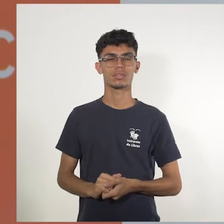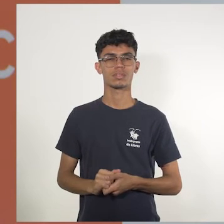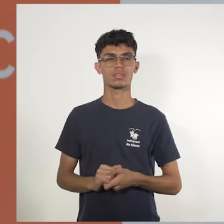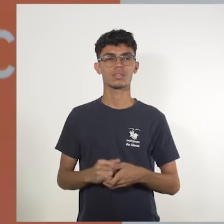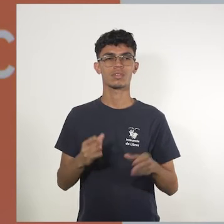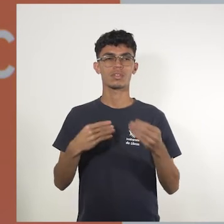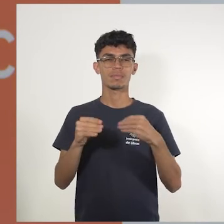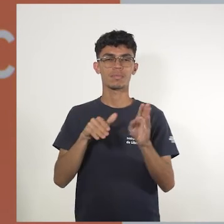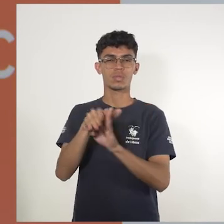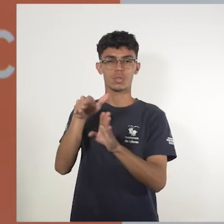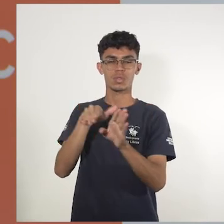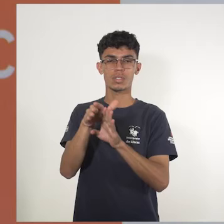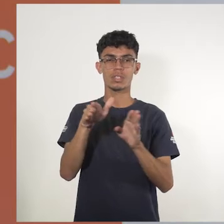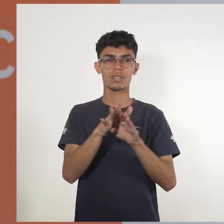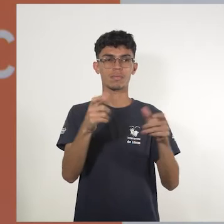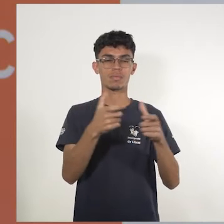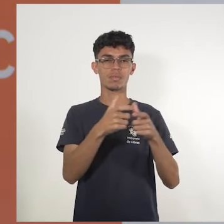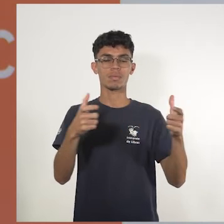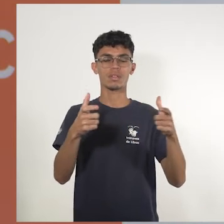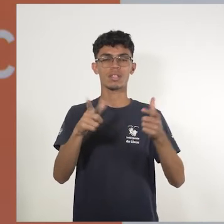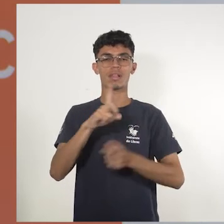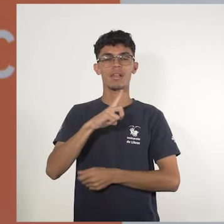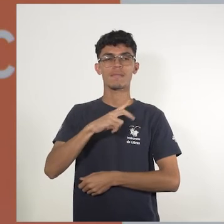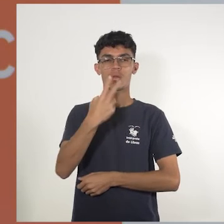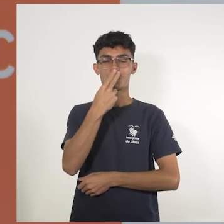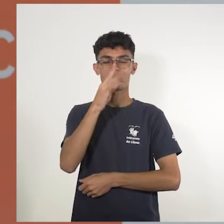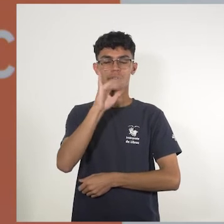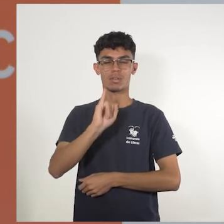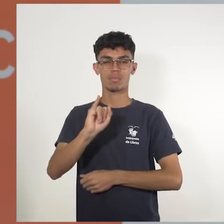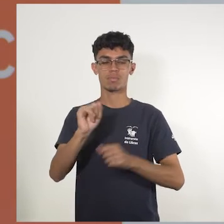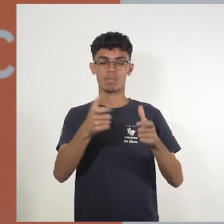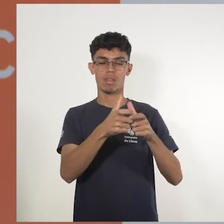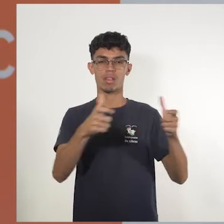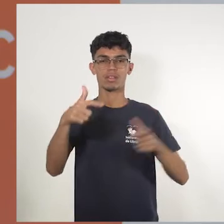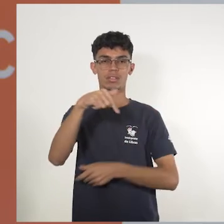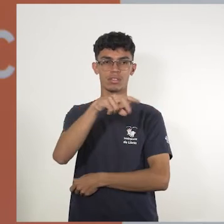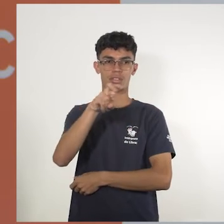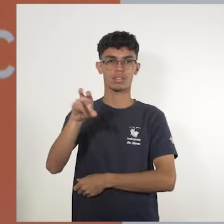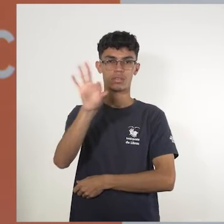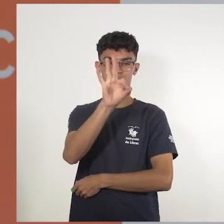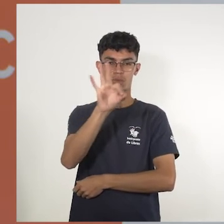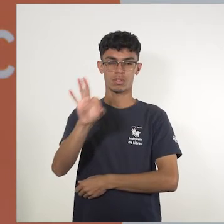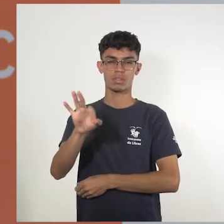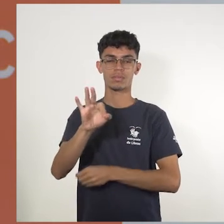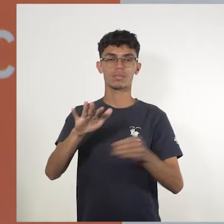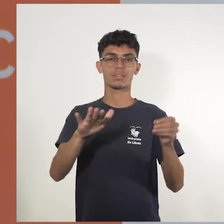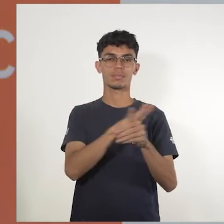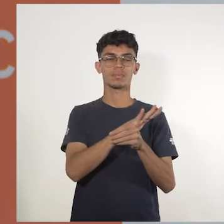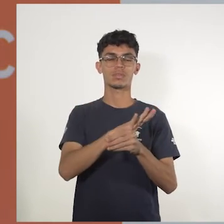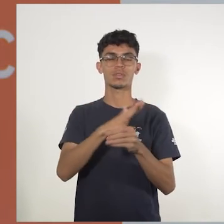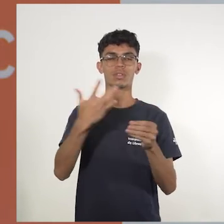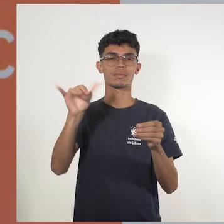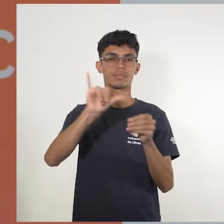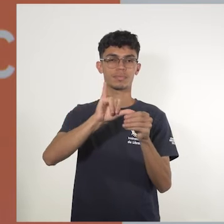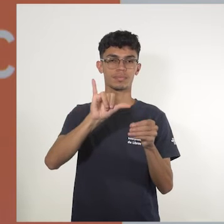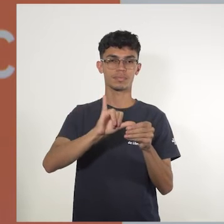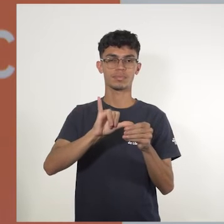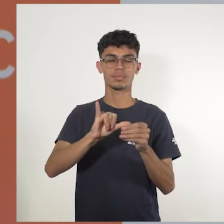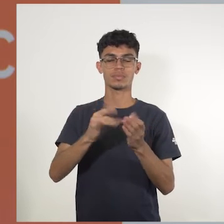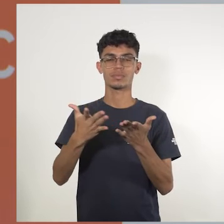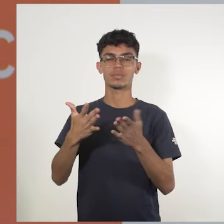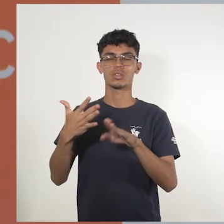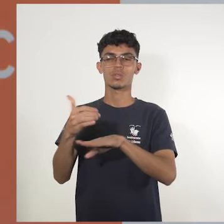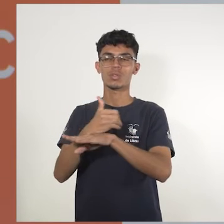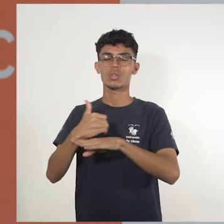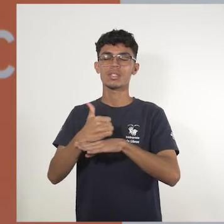Os leitos de UTI continuam cheios, com índices acima de 75% na capital. O entendimento dos